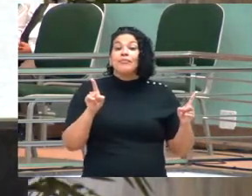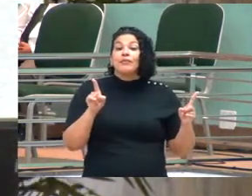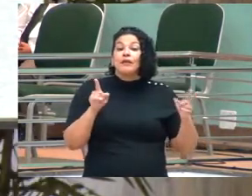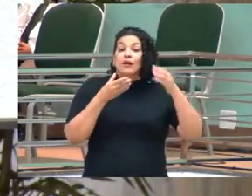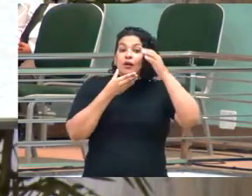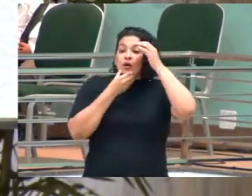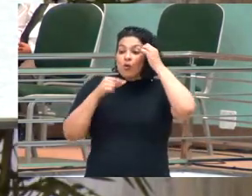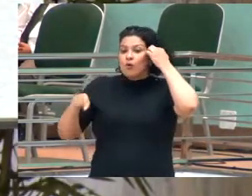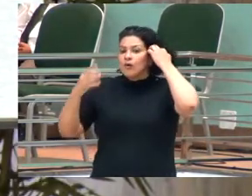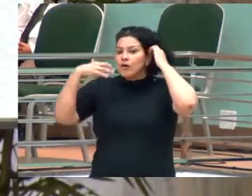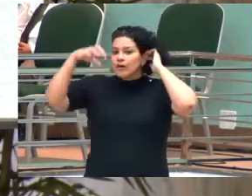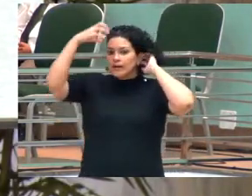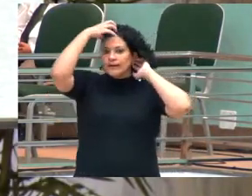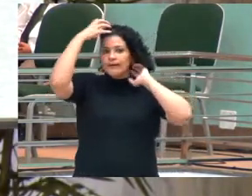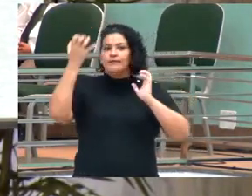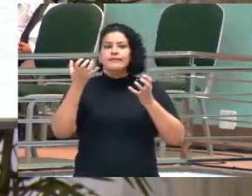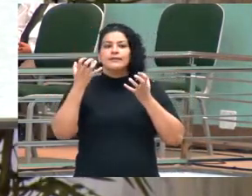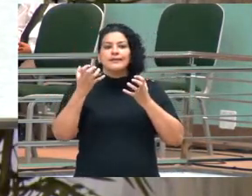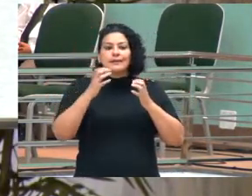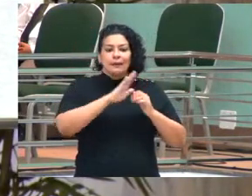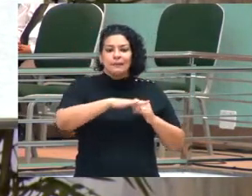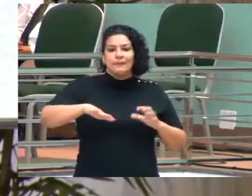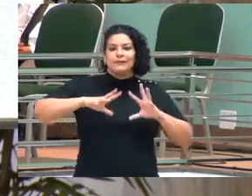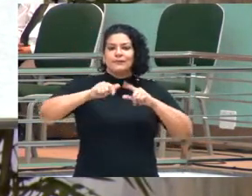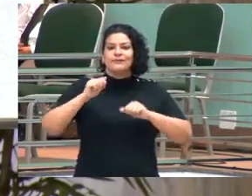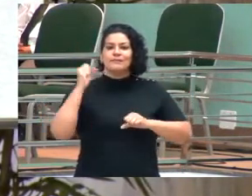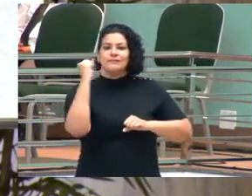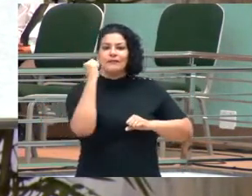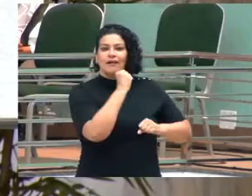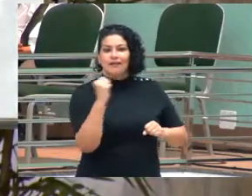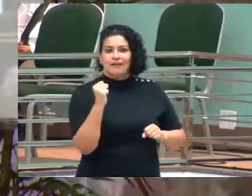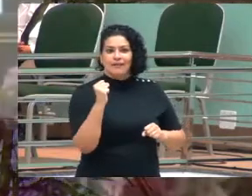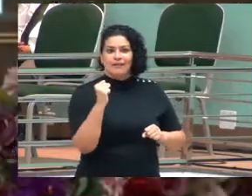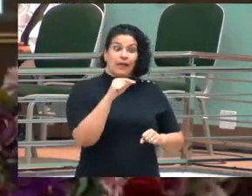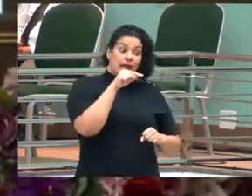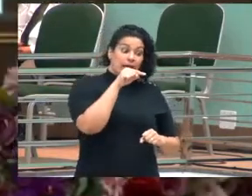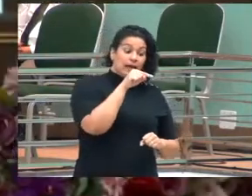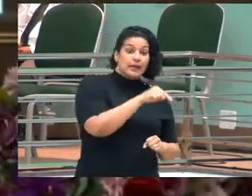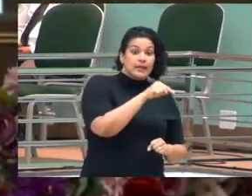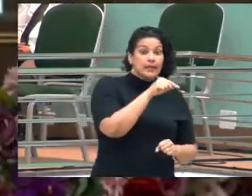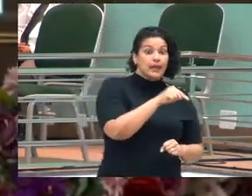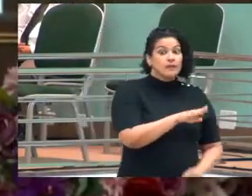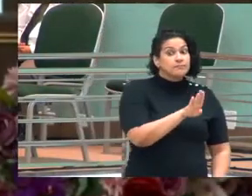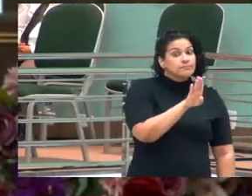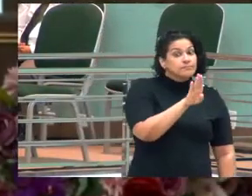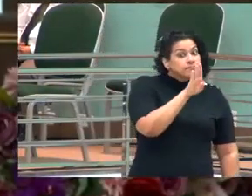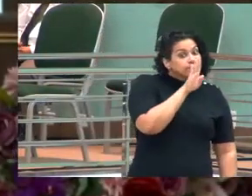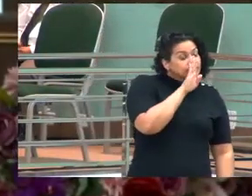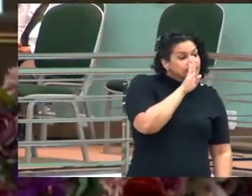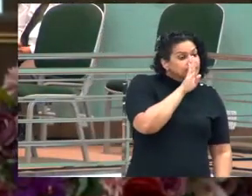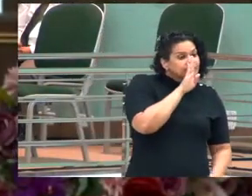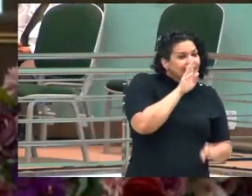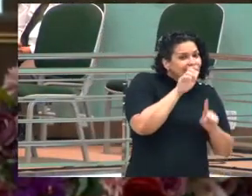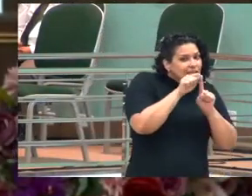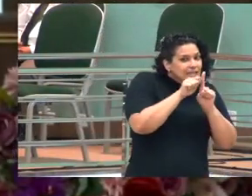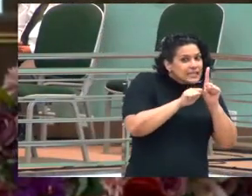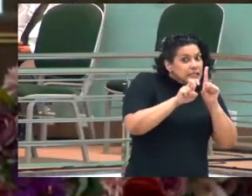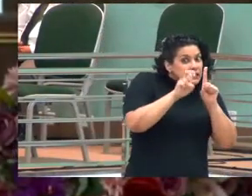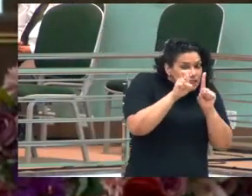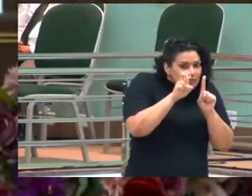nesse período, mais ou menos, que o anjo também aparece a uma mulher chamada Maria, uma